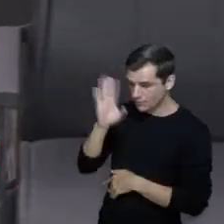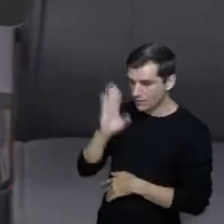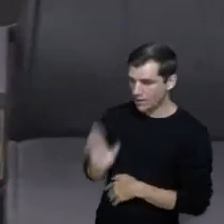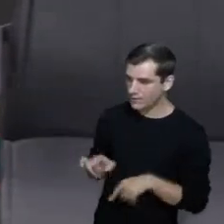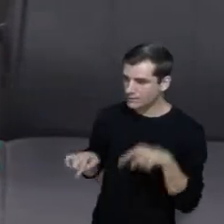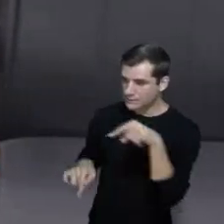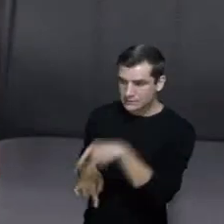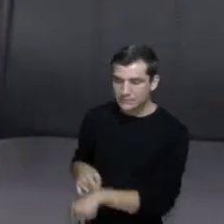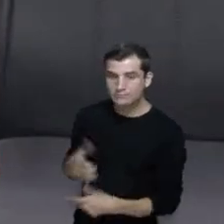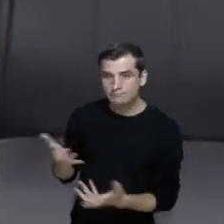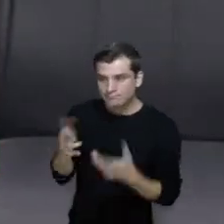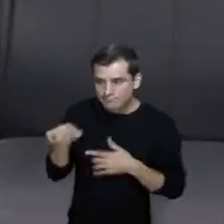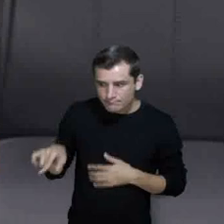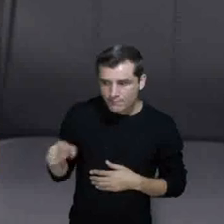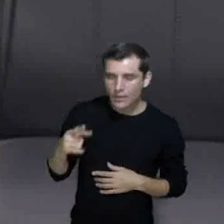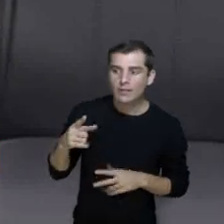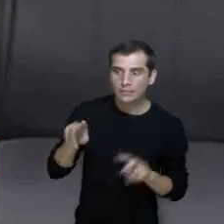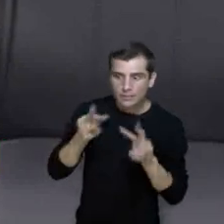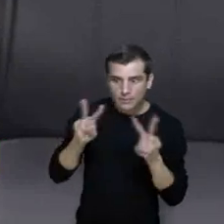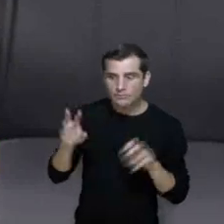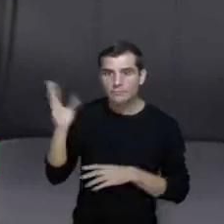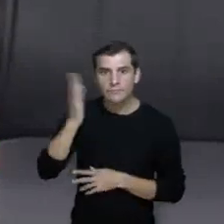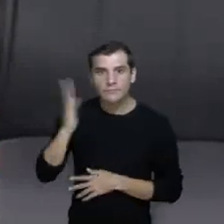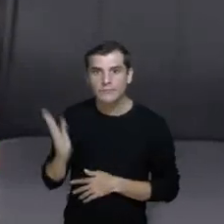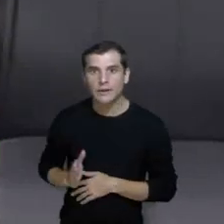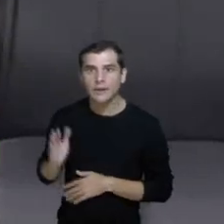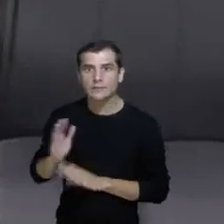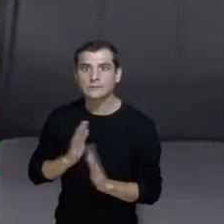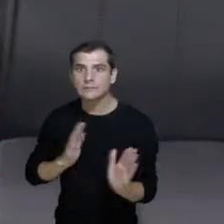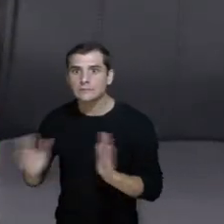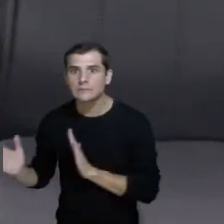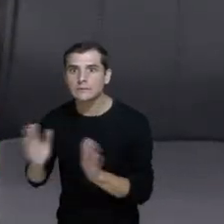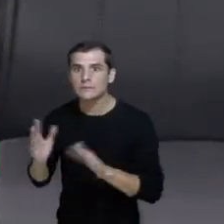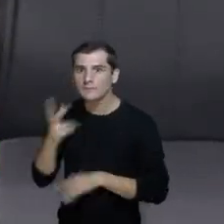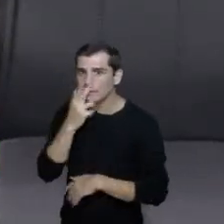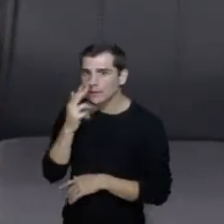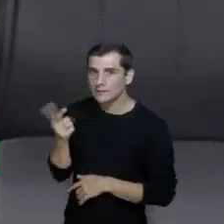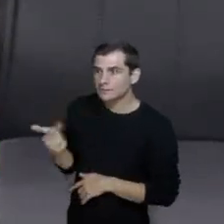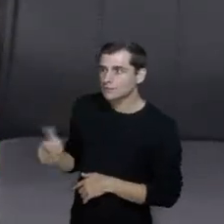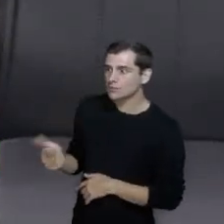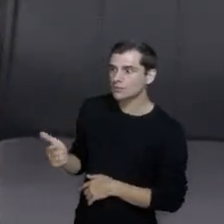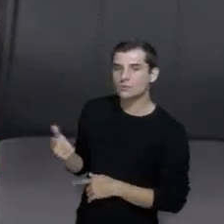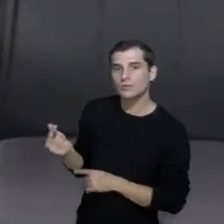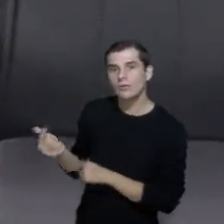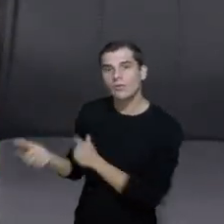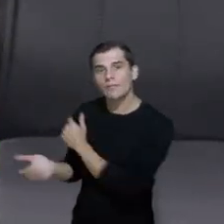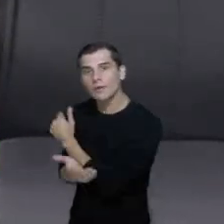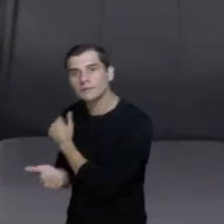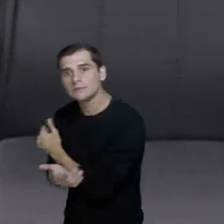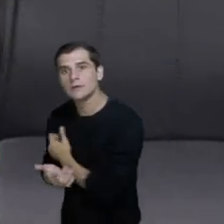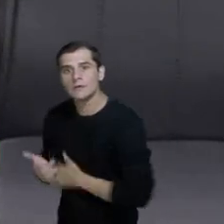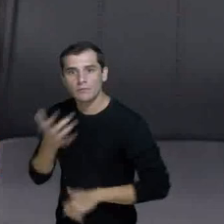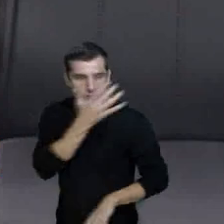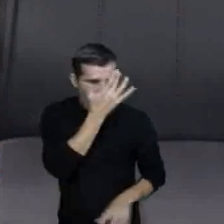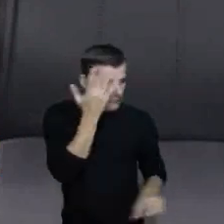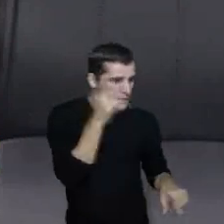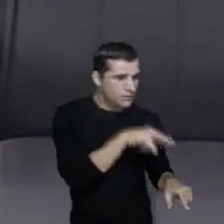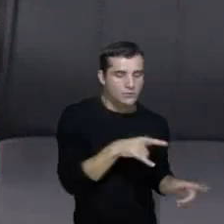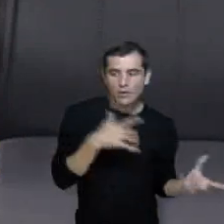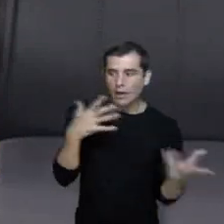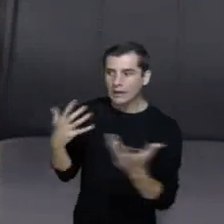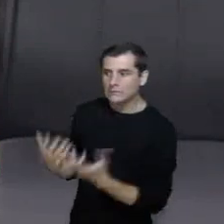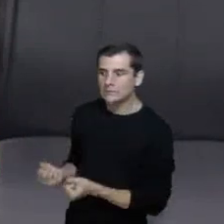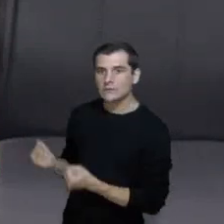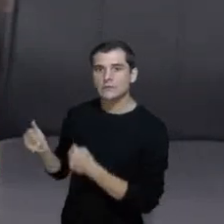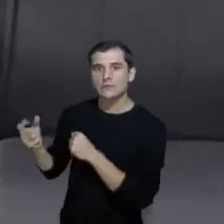isso para nós o Brasil era um país que a a corrupção era conformada as pessoas aceitavam e era assim mesmo e o